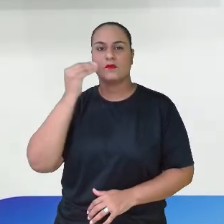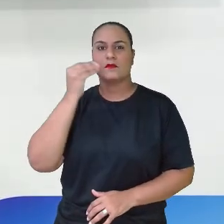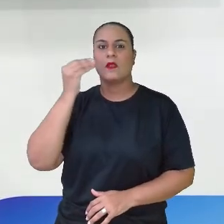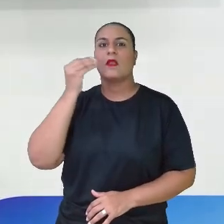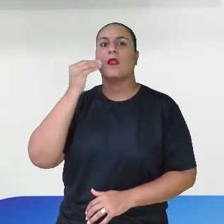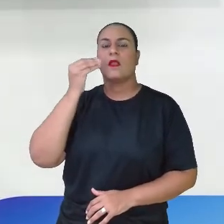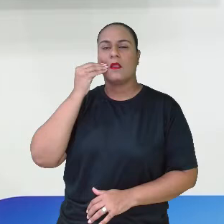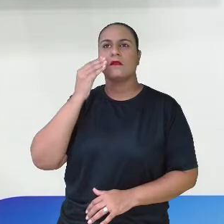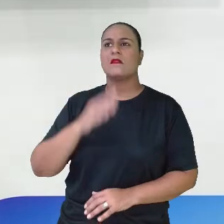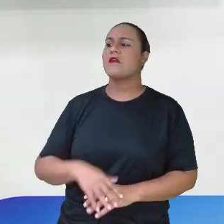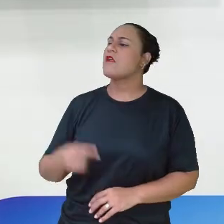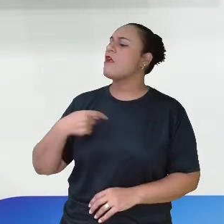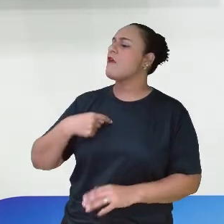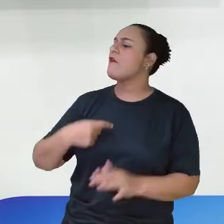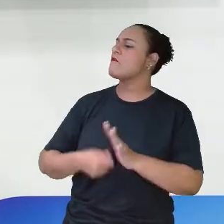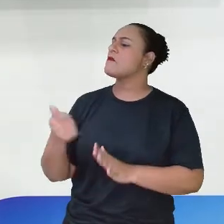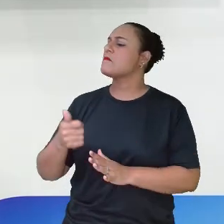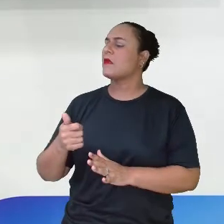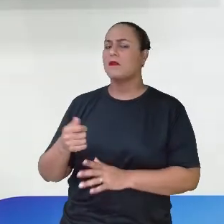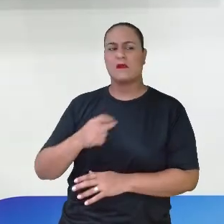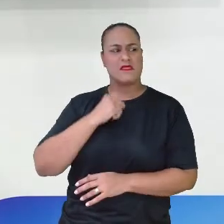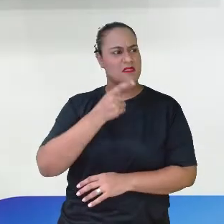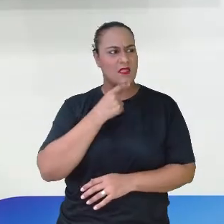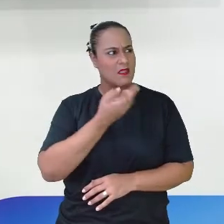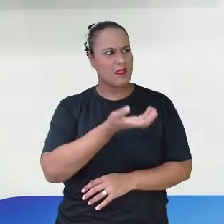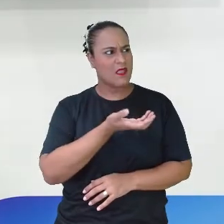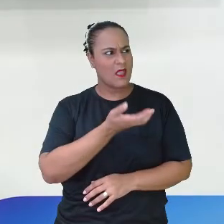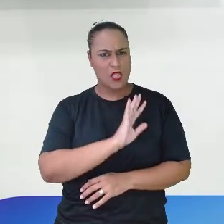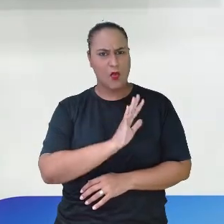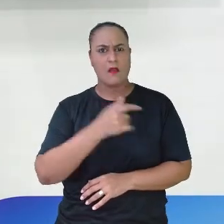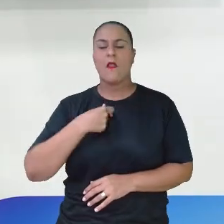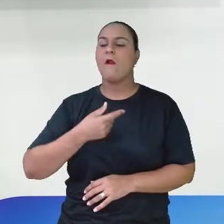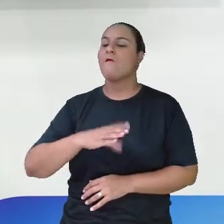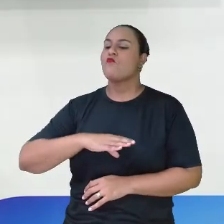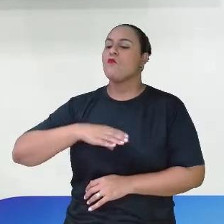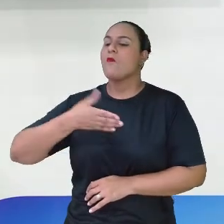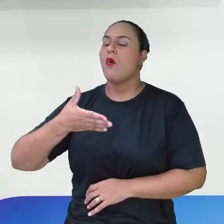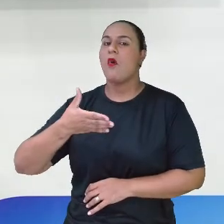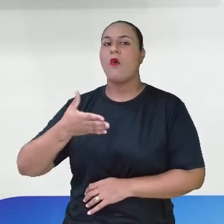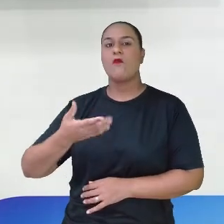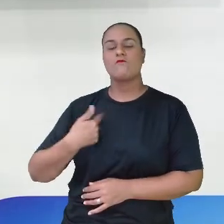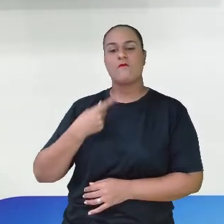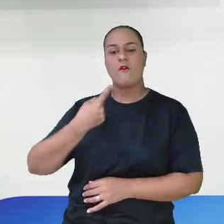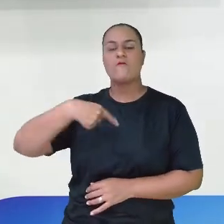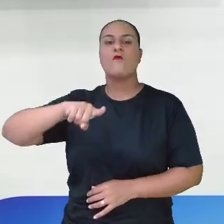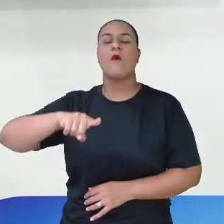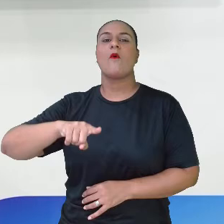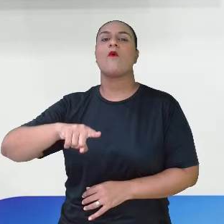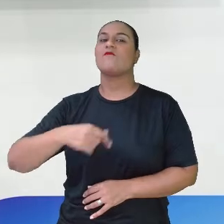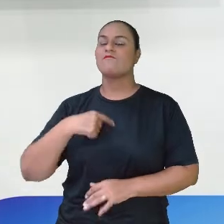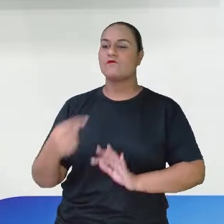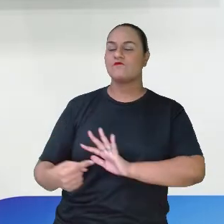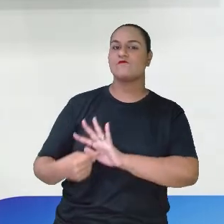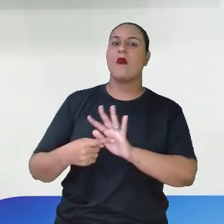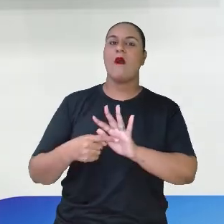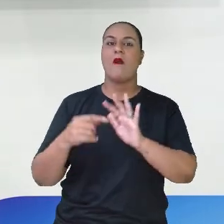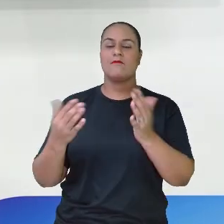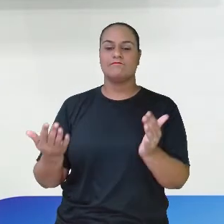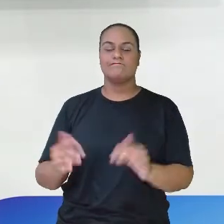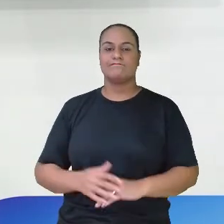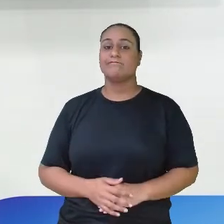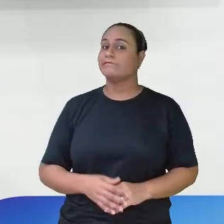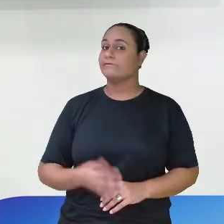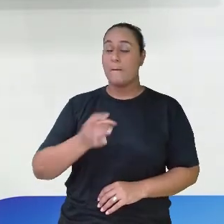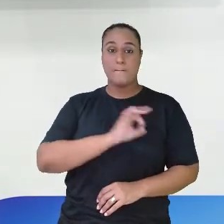as coisas assim. Não, eu vou primeiro, ninguém apareceu não? Vou aí, eu sou afoito. Eu apareço, eu mostro as respostas. Eu